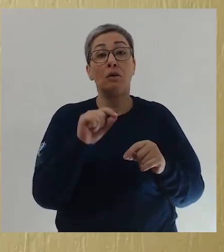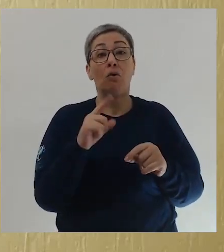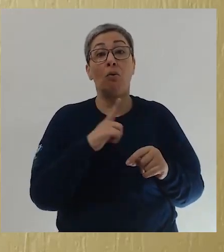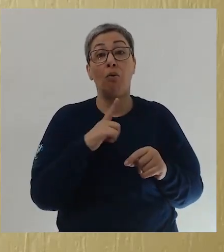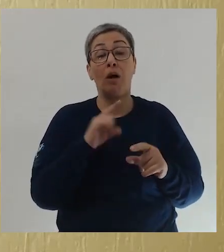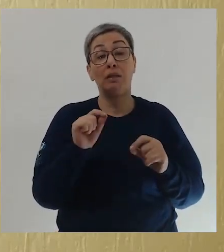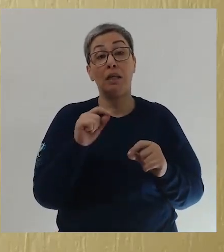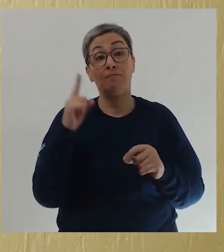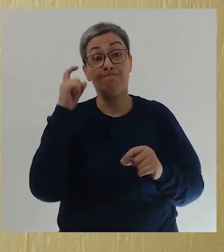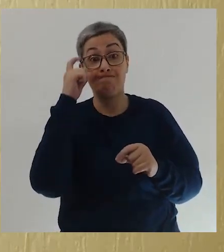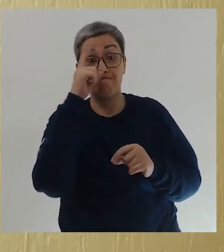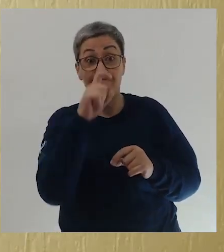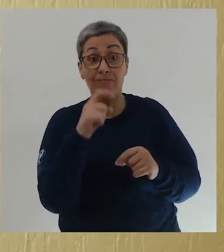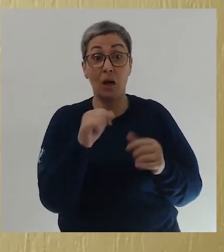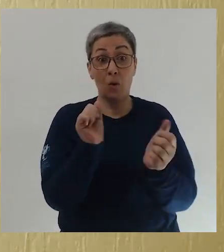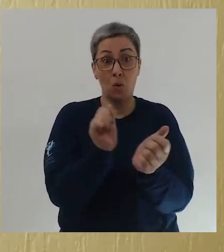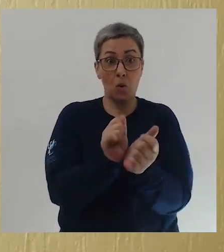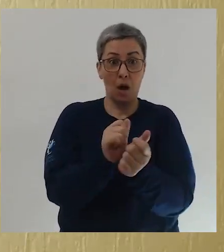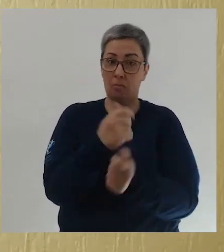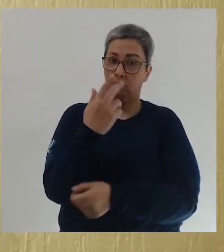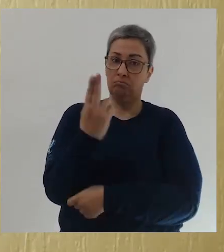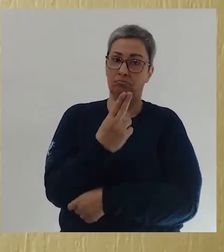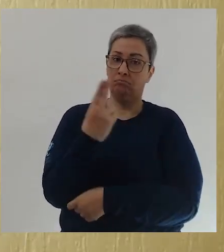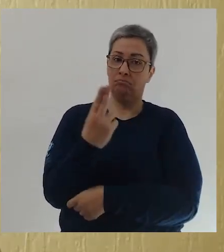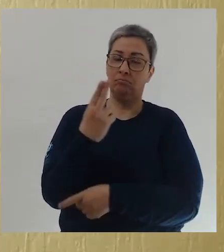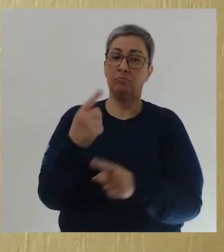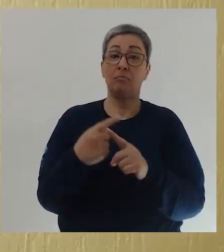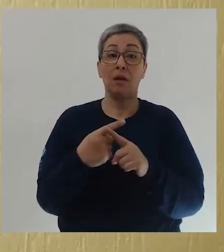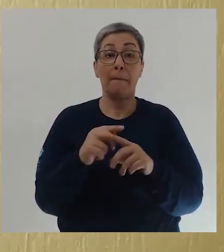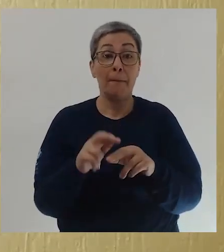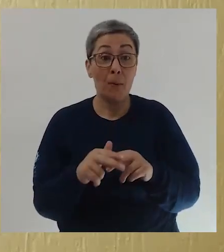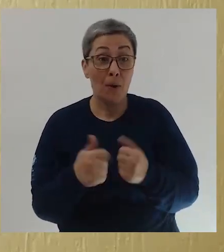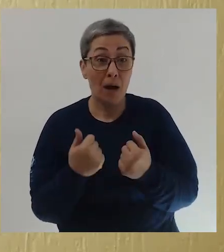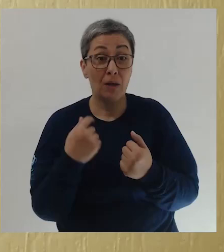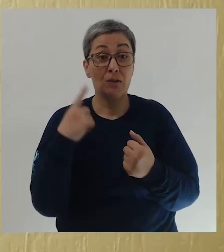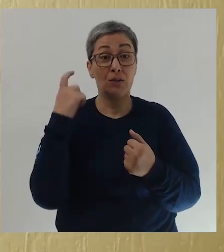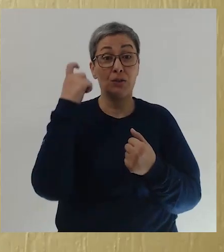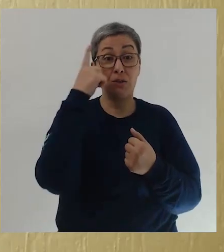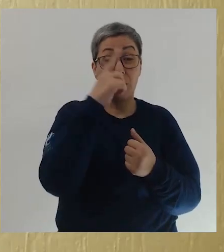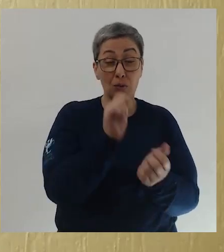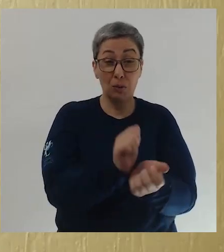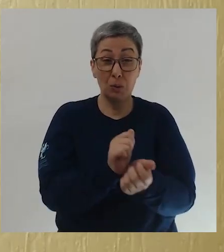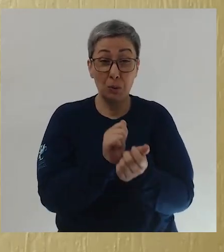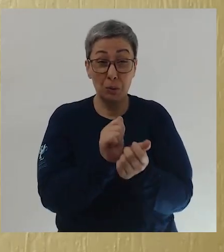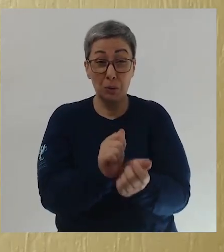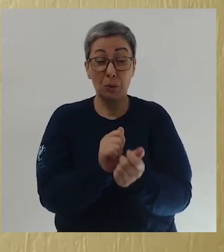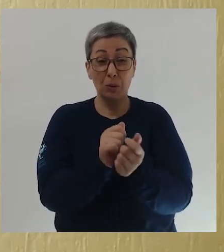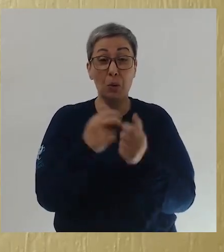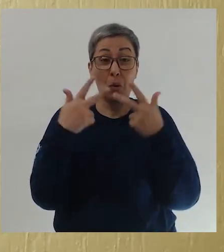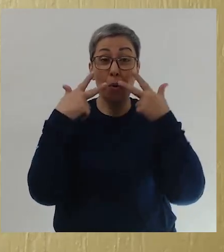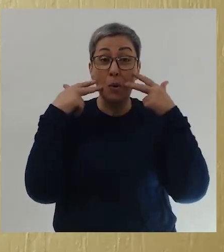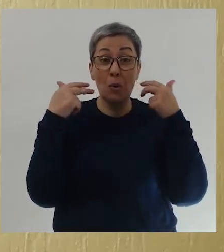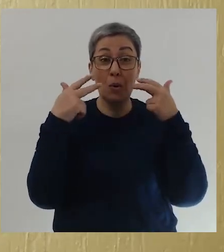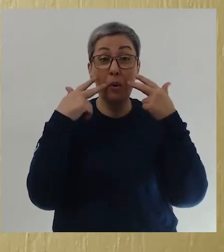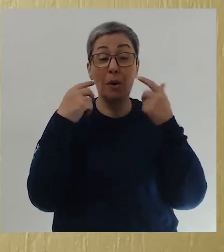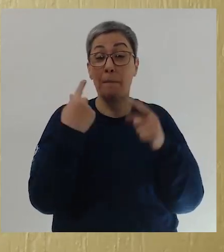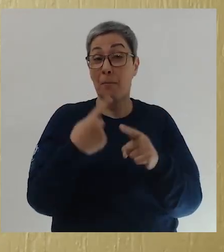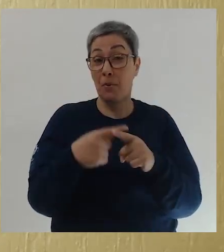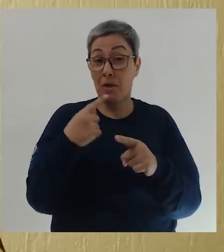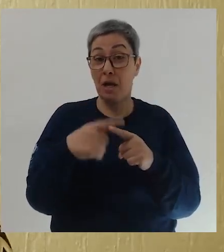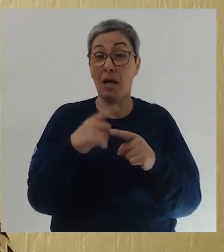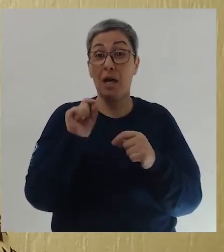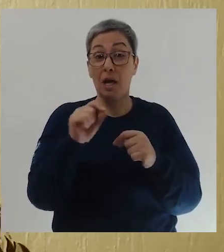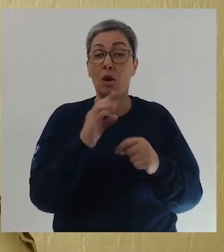tinham aí, então, a dificuldade de escravizá-los. Bom, e por causa dessa dificuldade aí de escravização dos